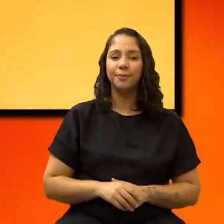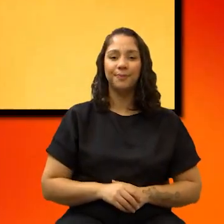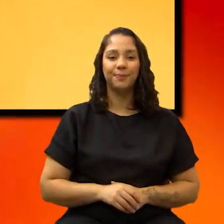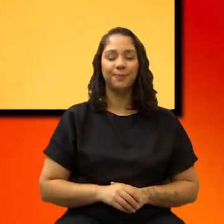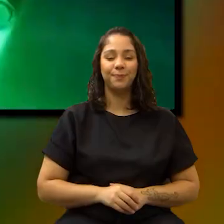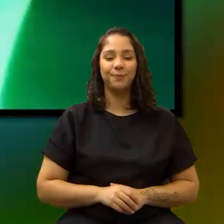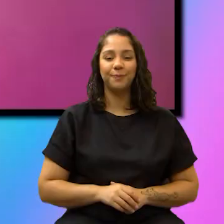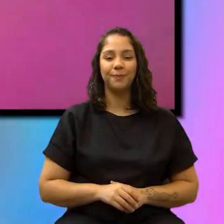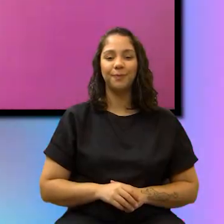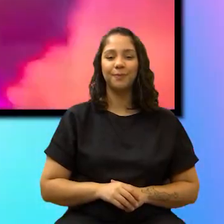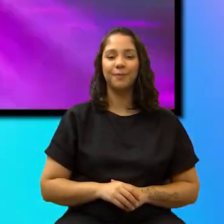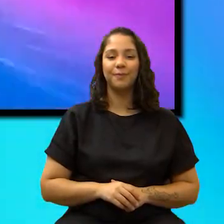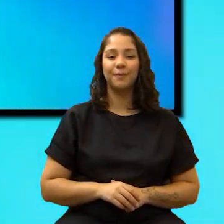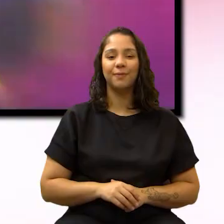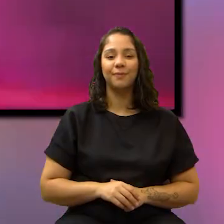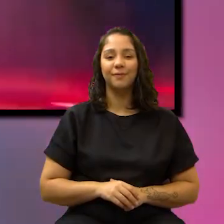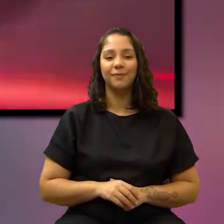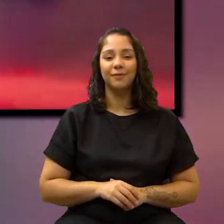Vamos acabar com isso.